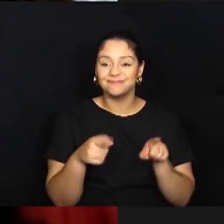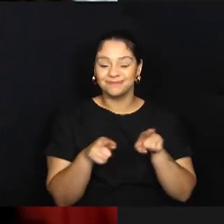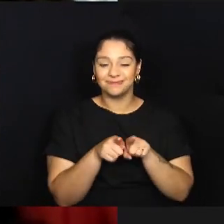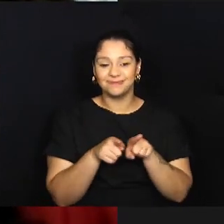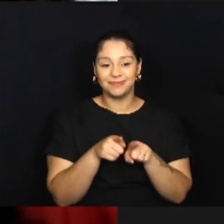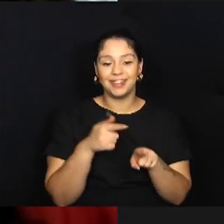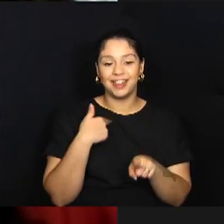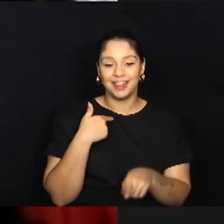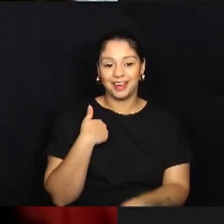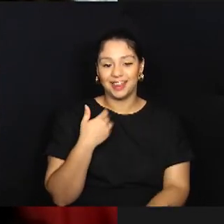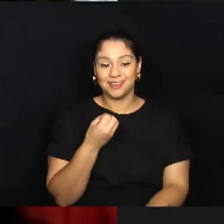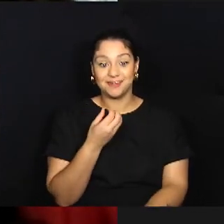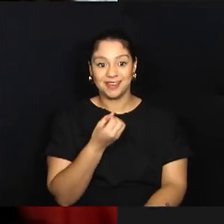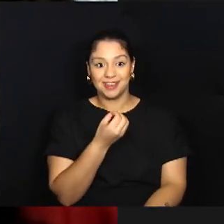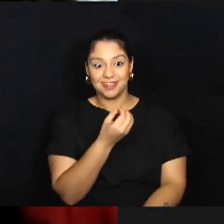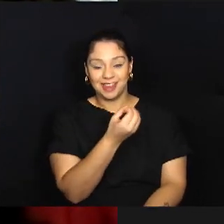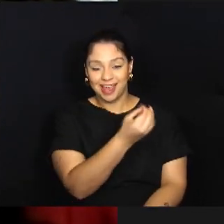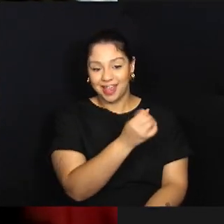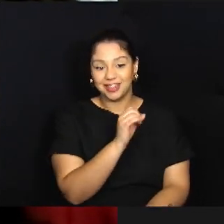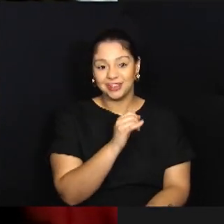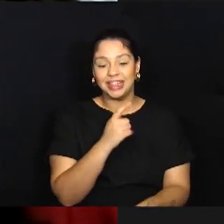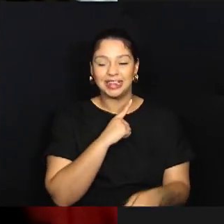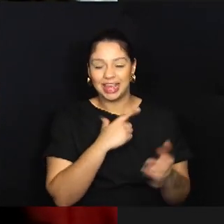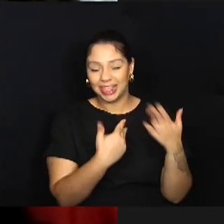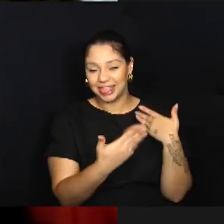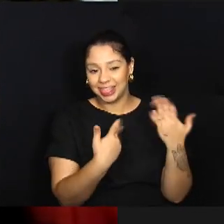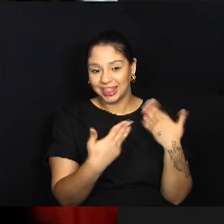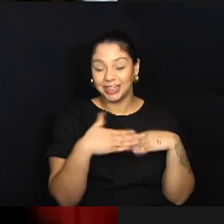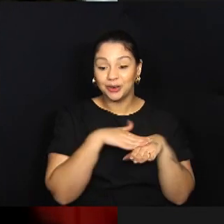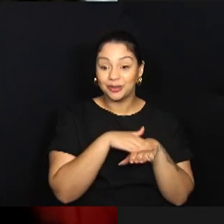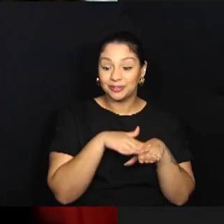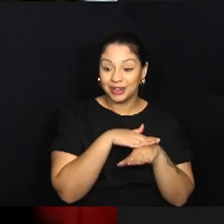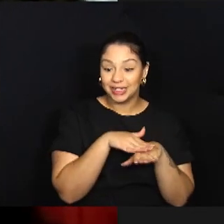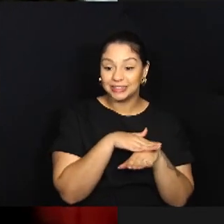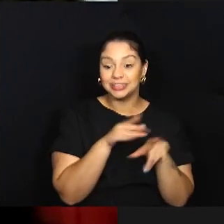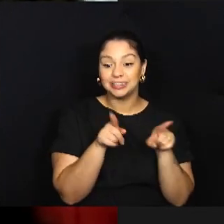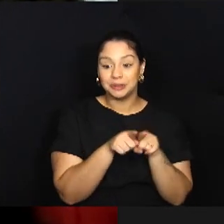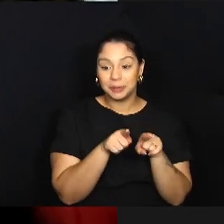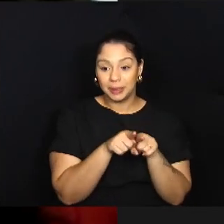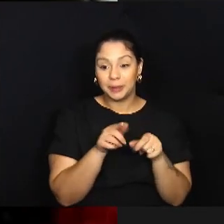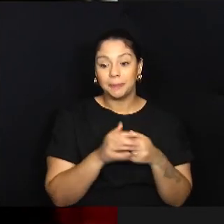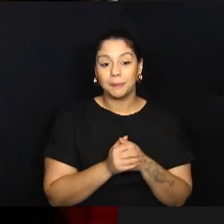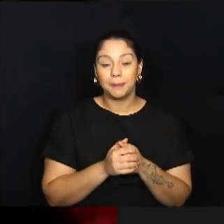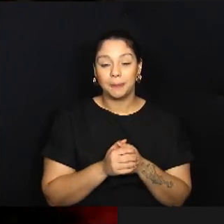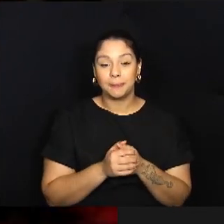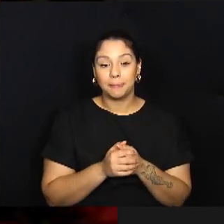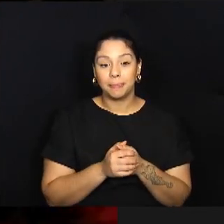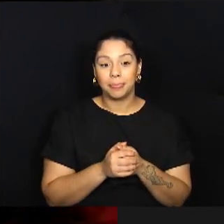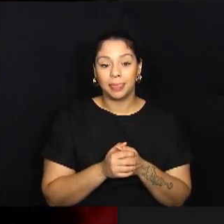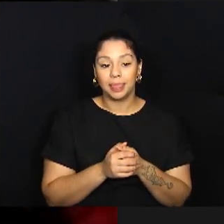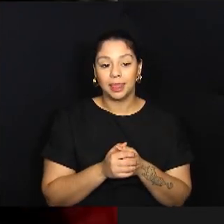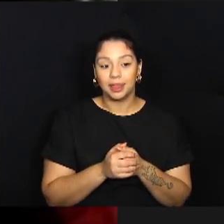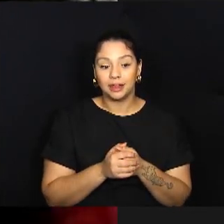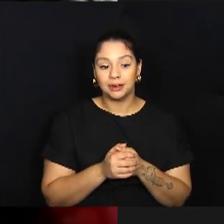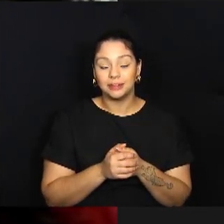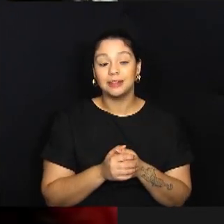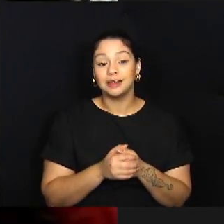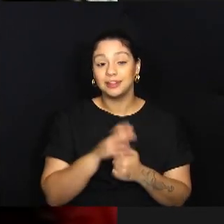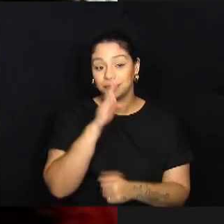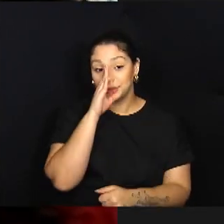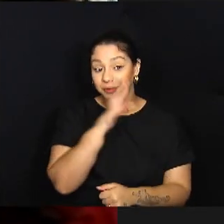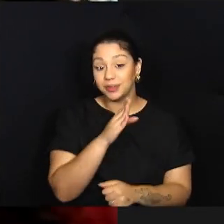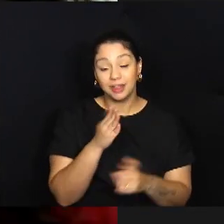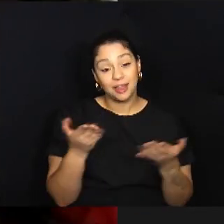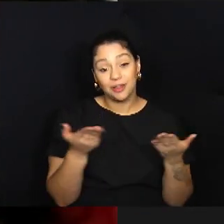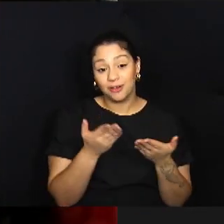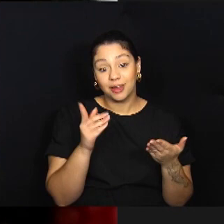faço expedição, e aí a gente conversa, bate papo. E acho que o que eu tenho falado para ele, e acho que é o mais importante, que é o que a Glória falou,